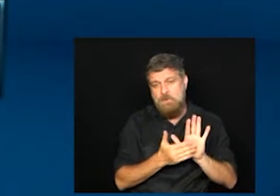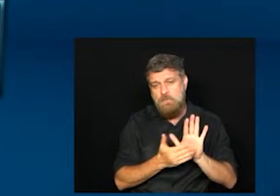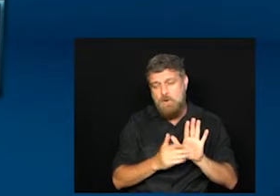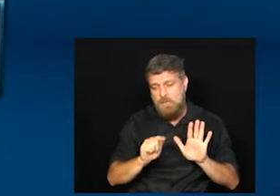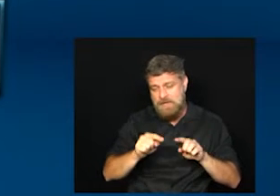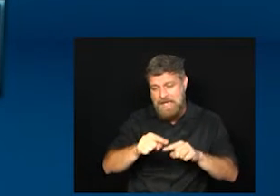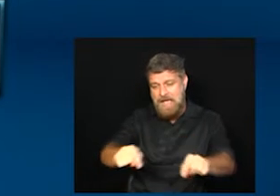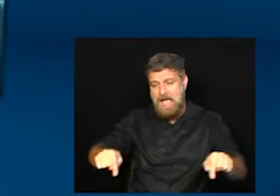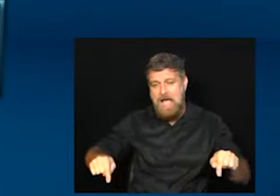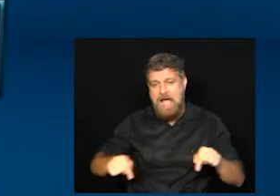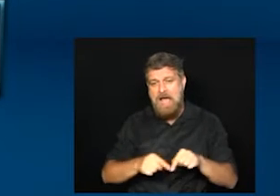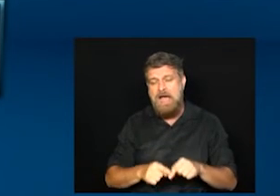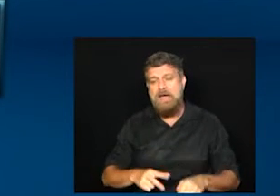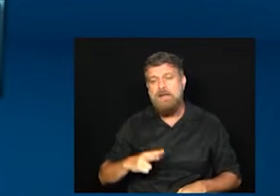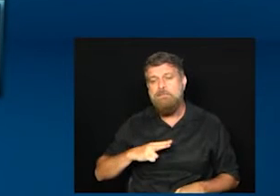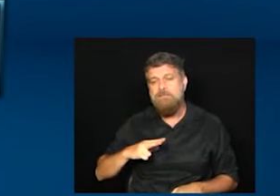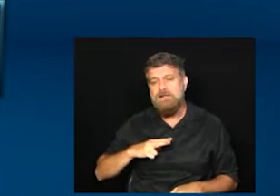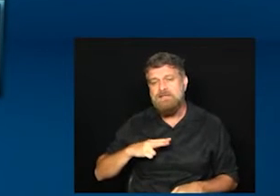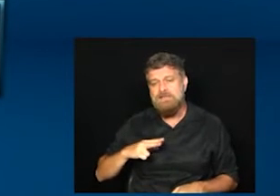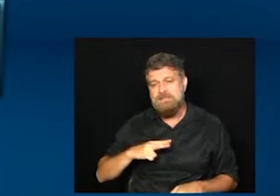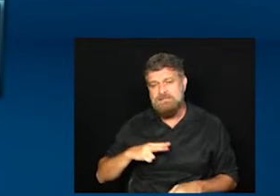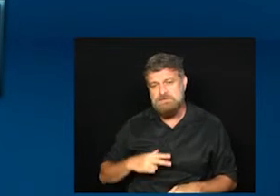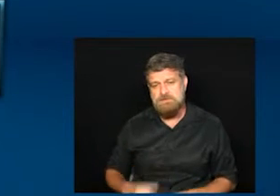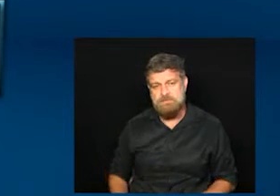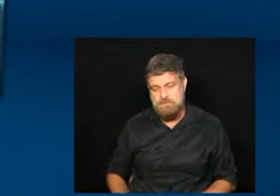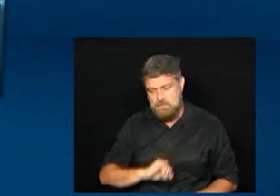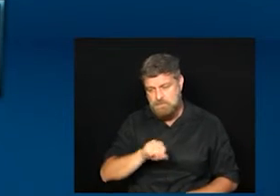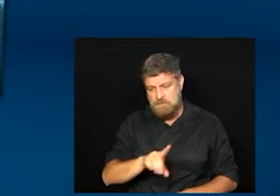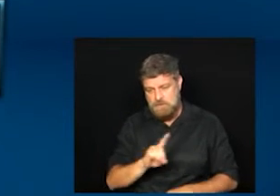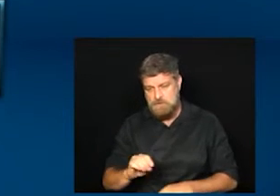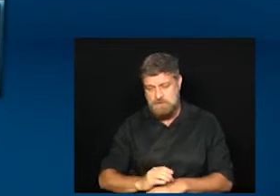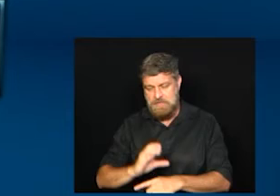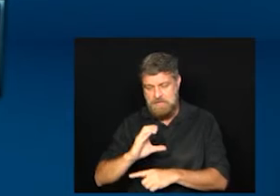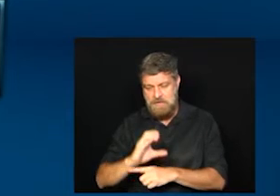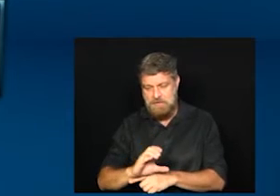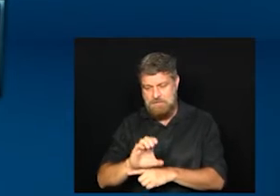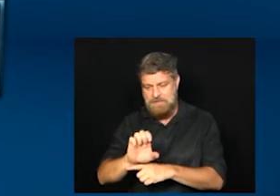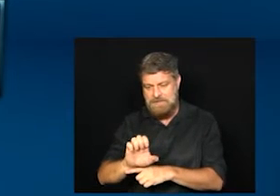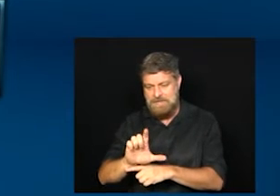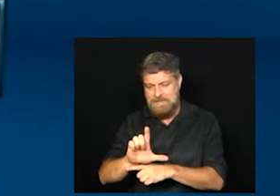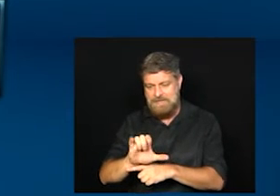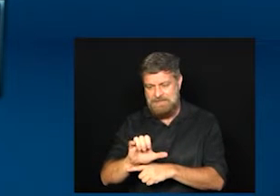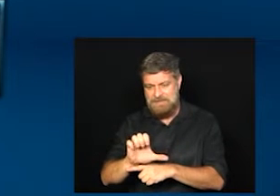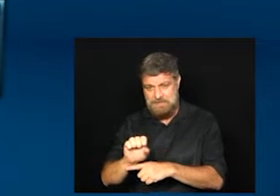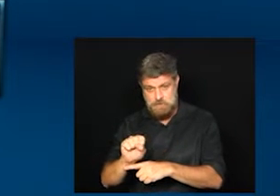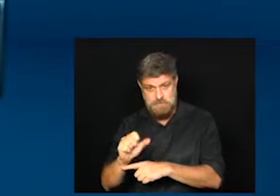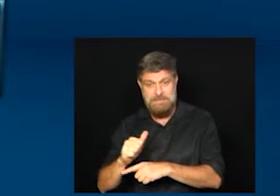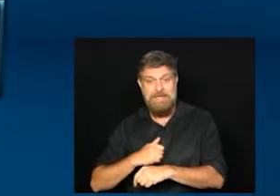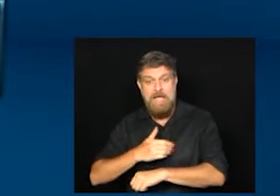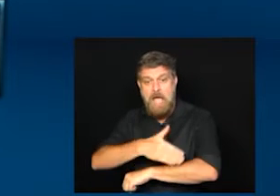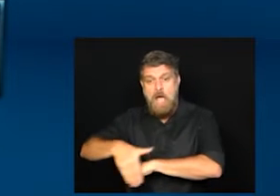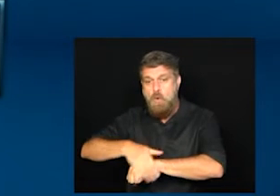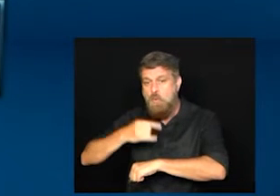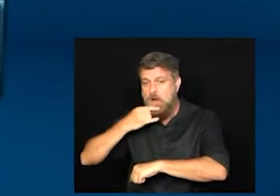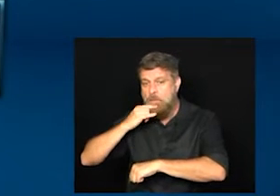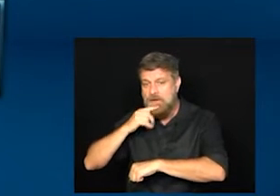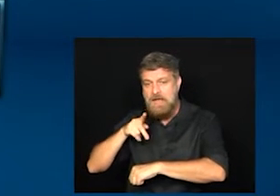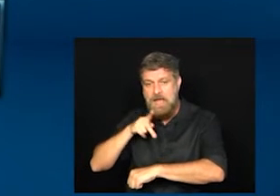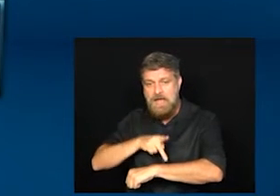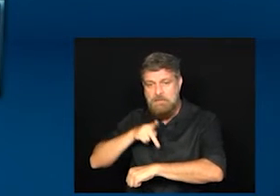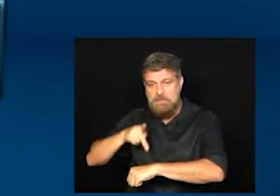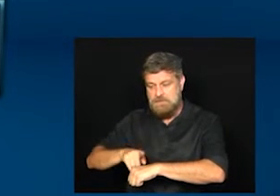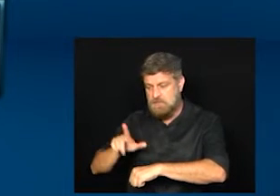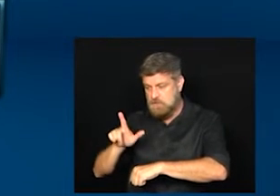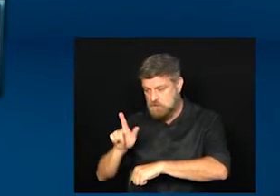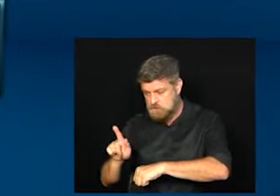área desafetada pertence ao loteamento Jardim Novo Campos Elíseos, envolvendo as ruas Piracicaba e Professor G.